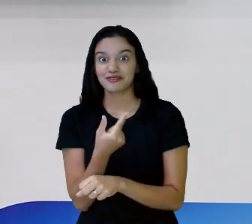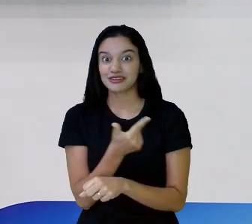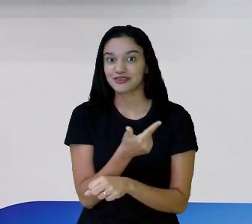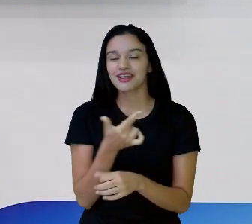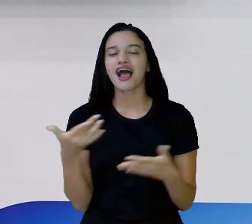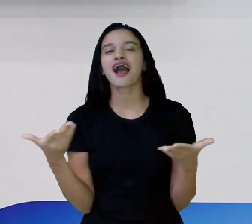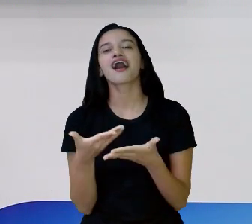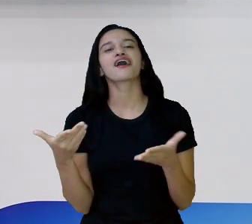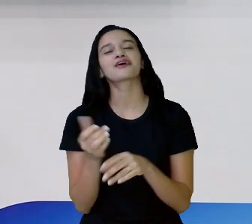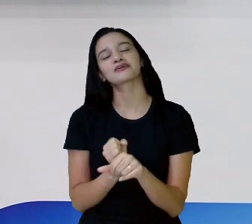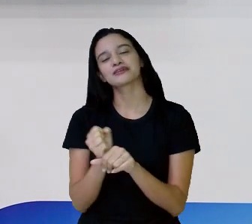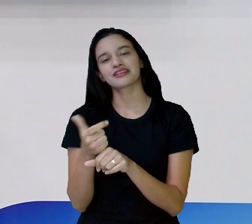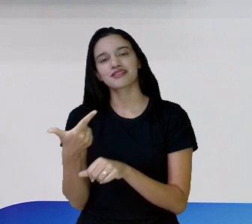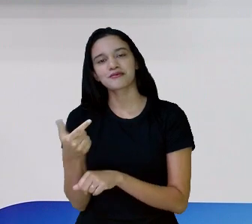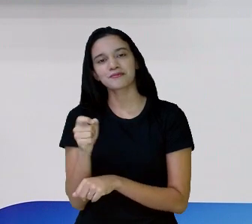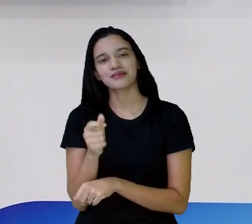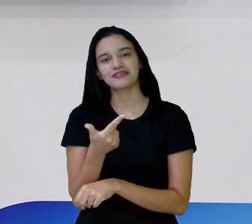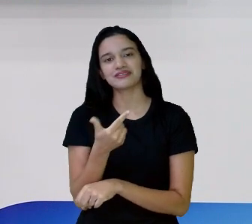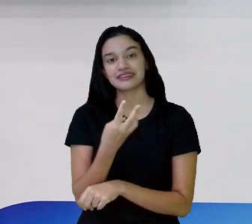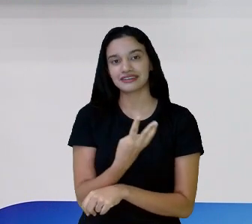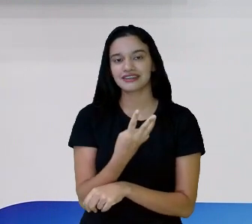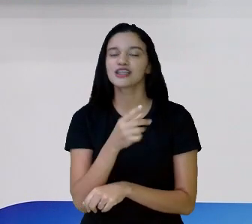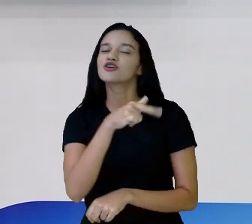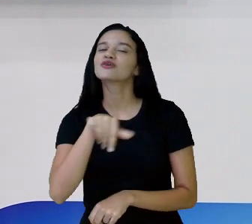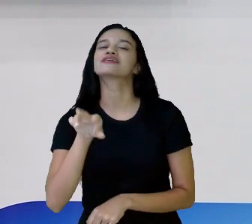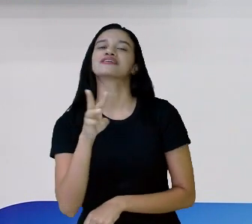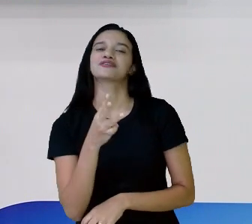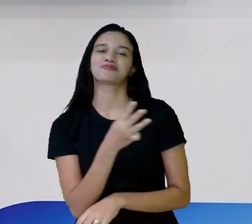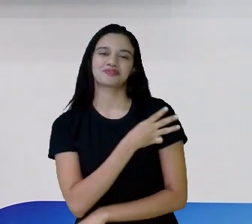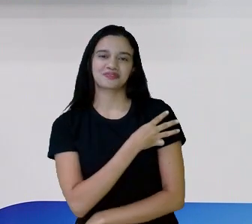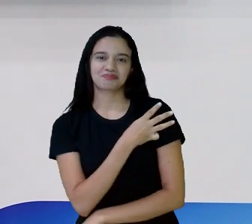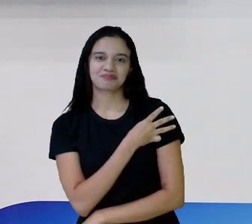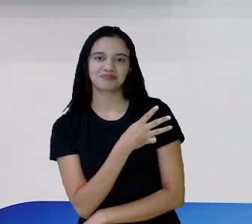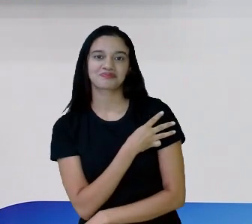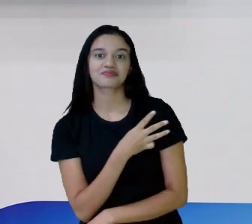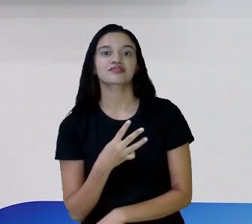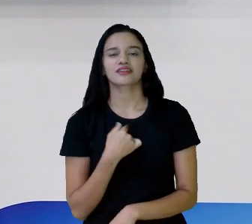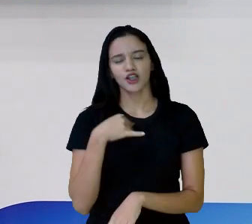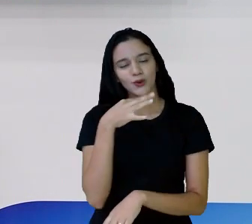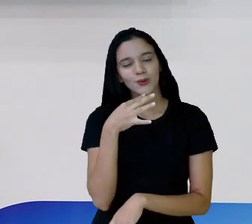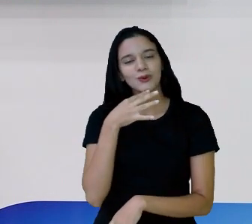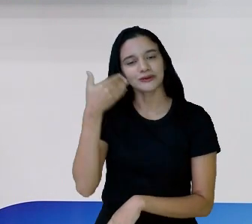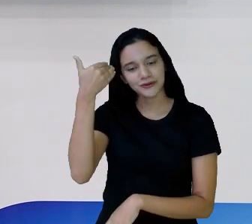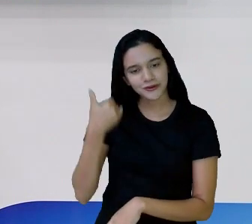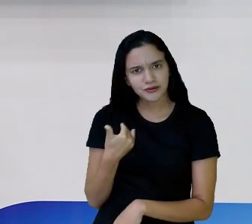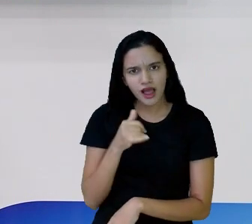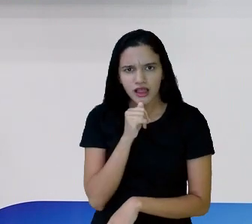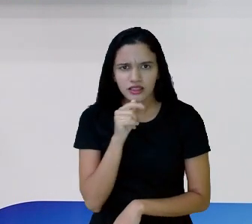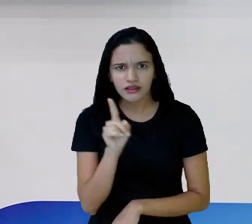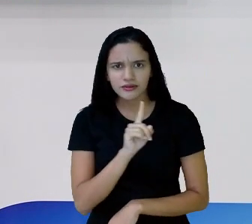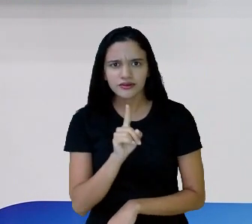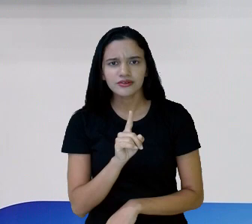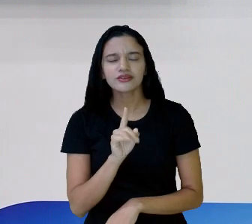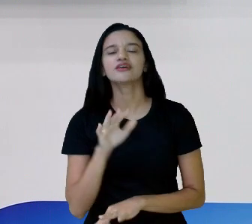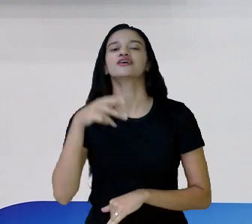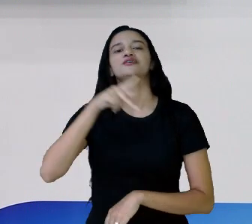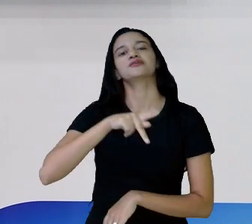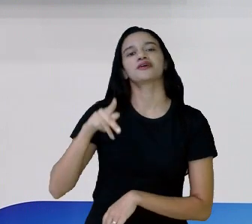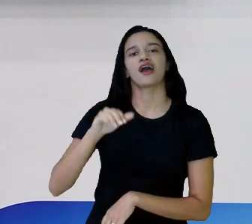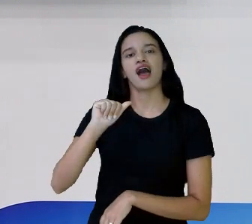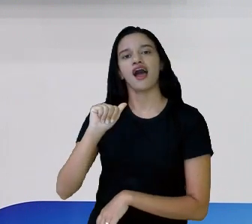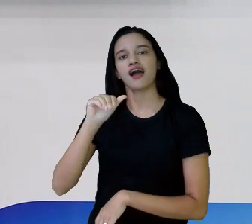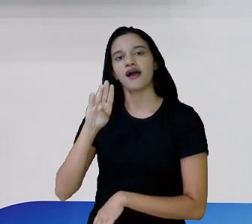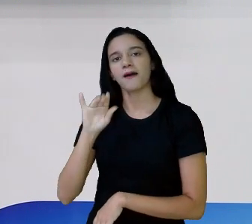agora que estamos em 2023, você está no terceiro ano. Já me conhece? Ainda não? Sou a